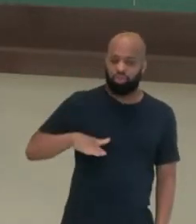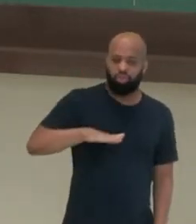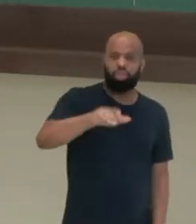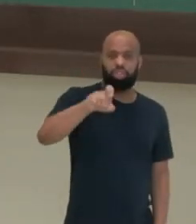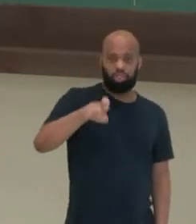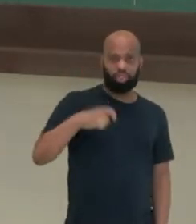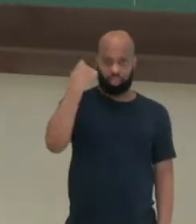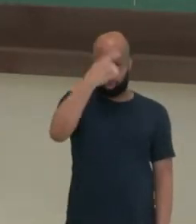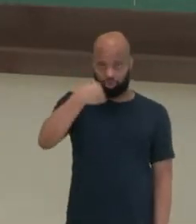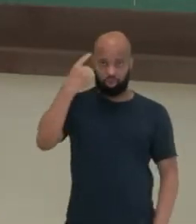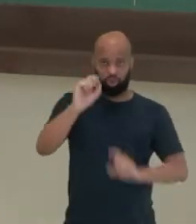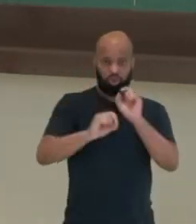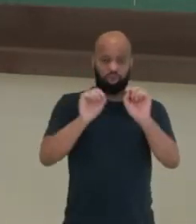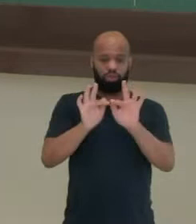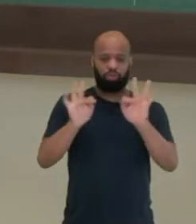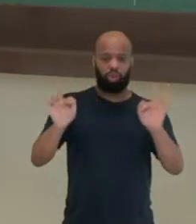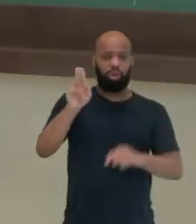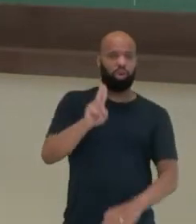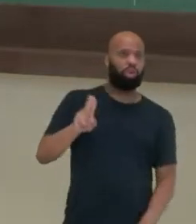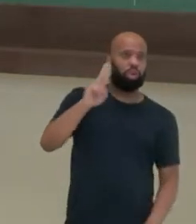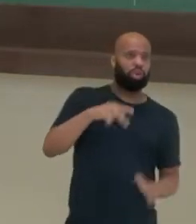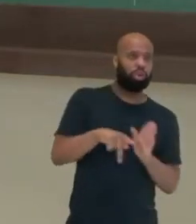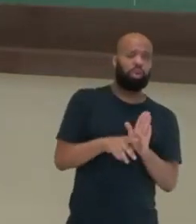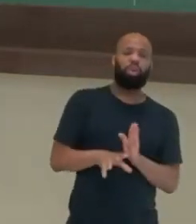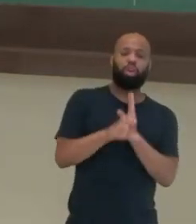horas, qual é a fórmula para calcular Y?